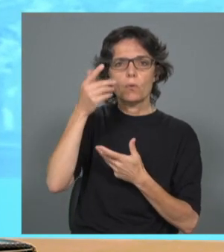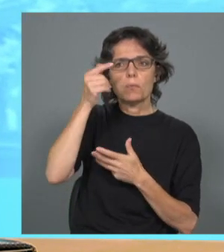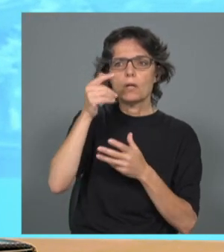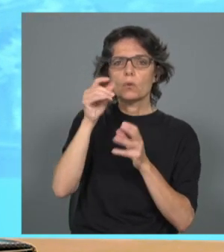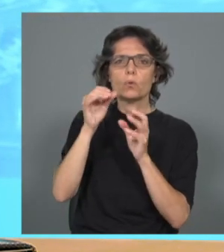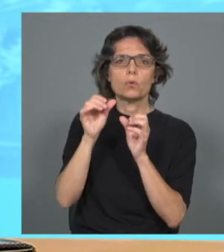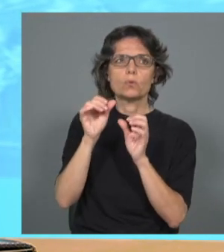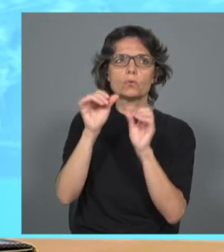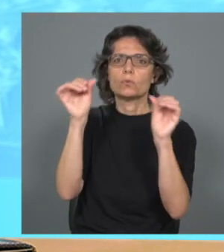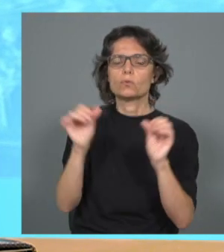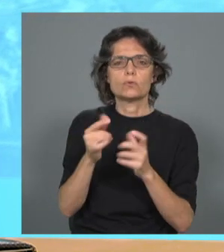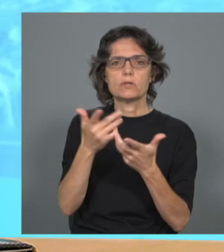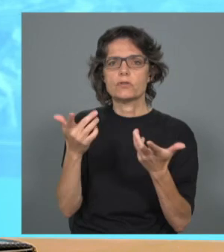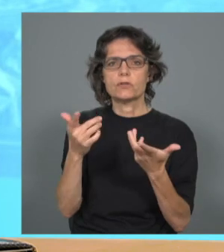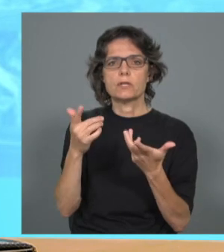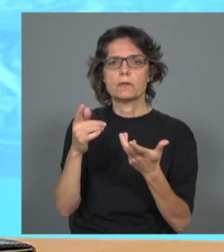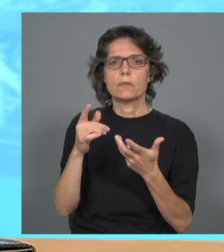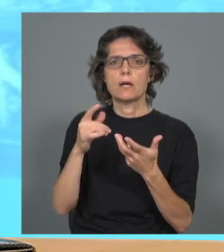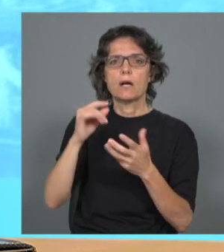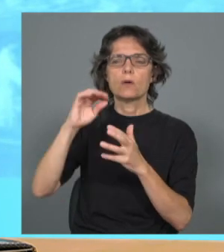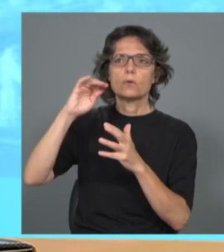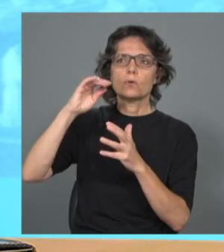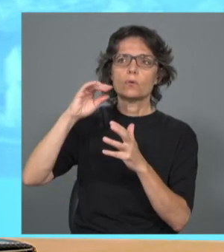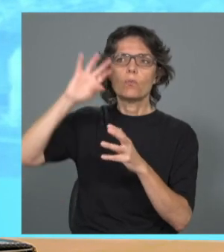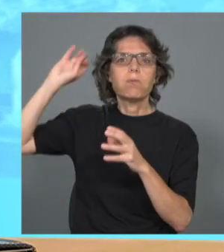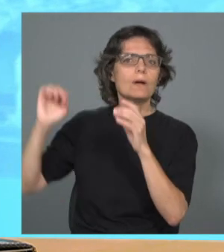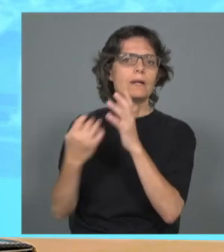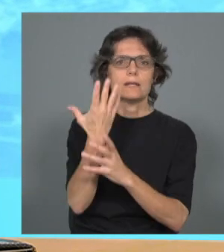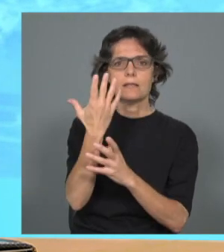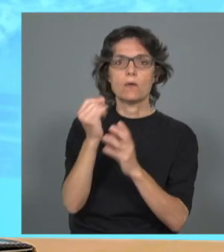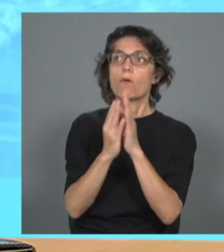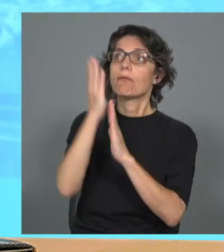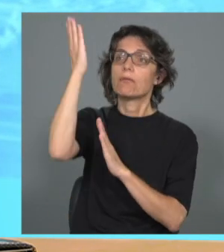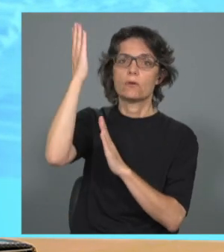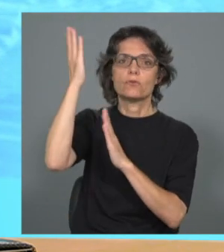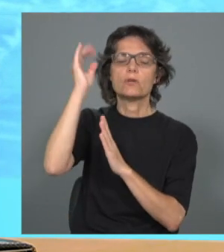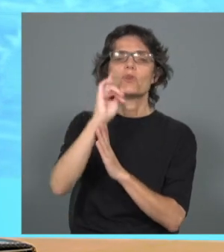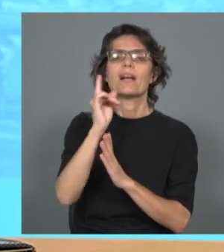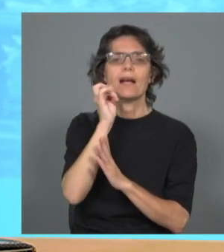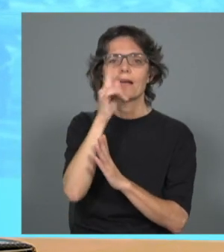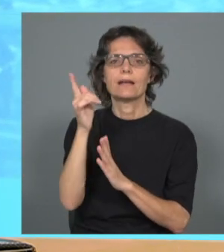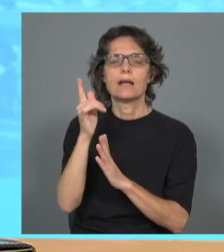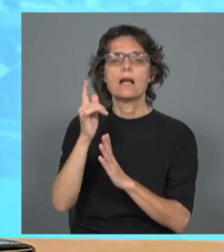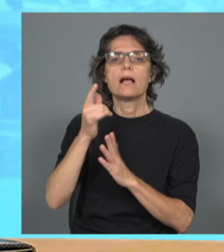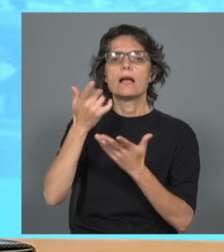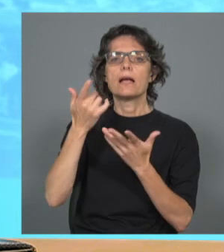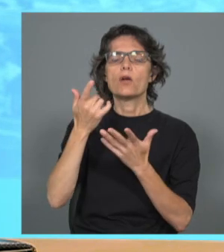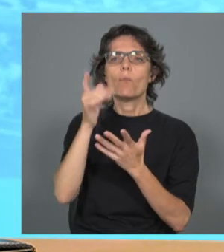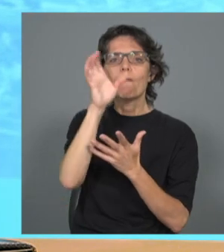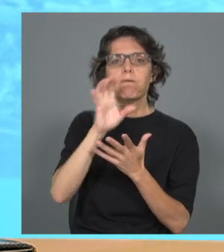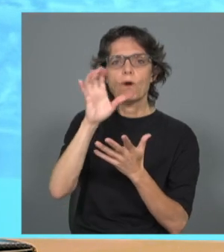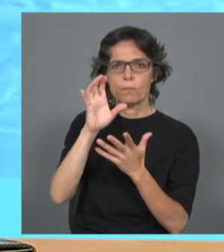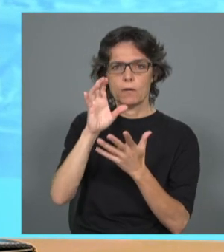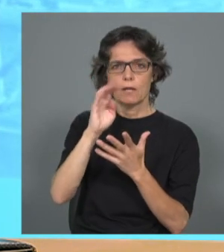tempos, caracterizava como o infinito. Deus, ser infinito. Essas infinitas possibilidades de ser